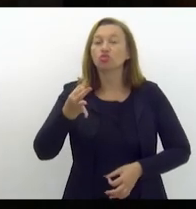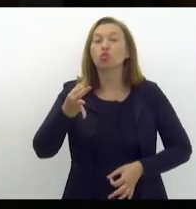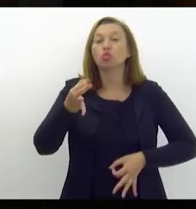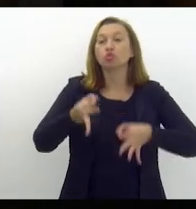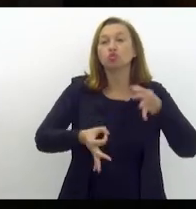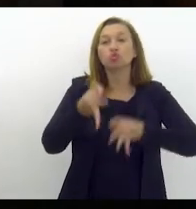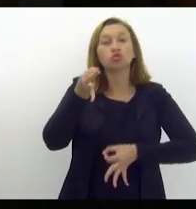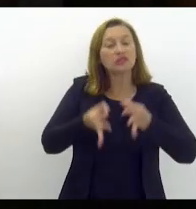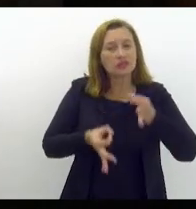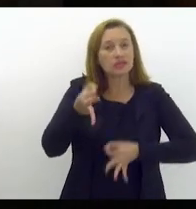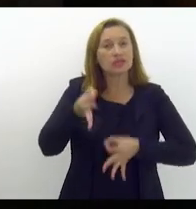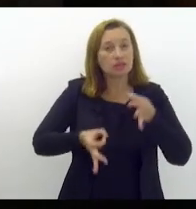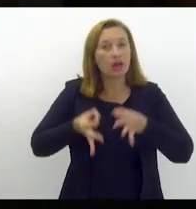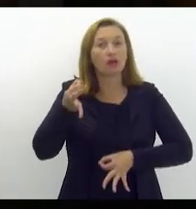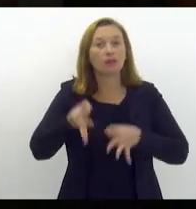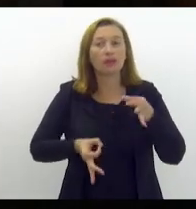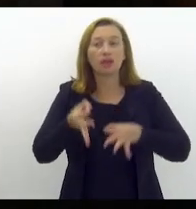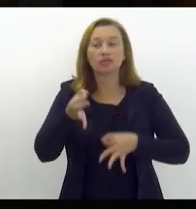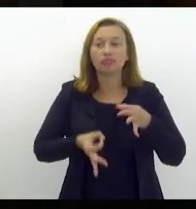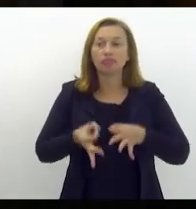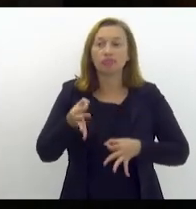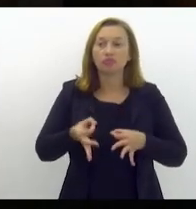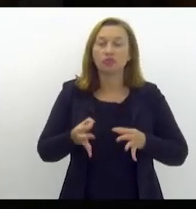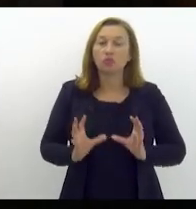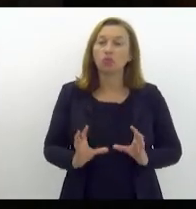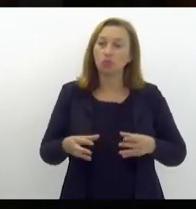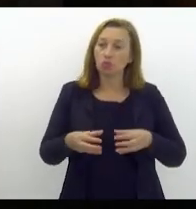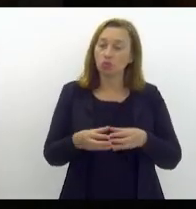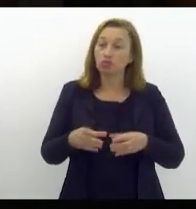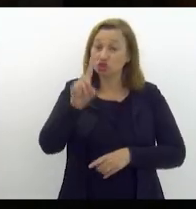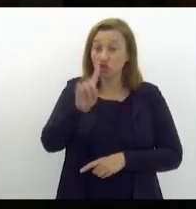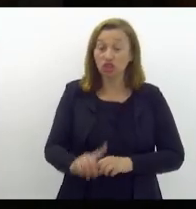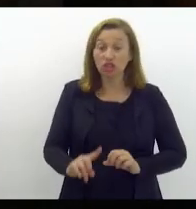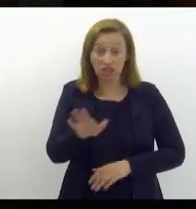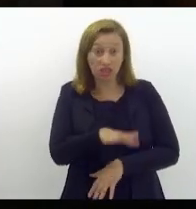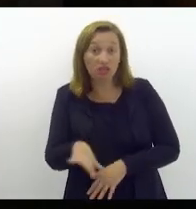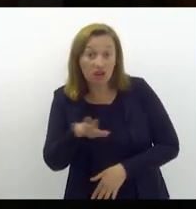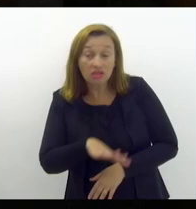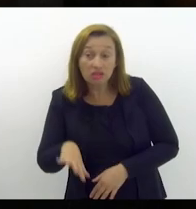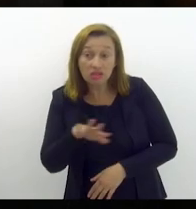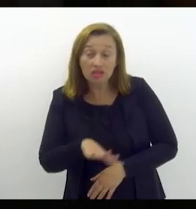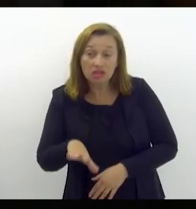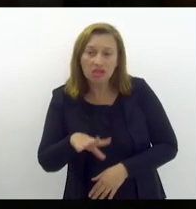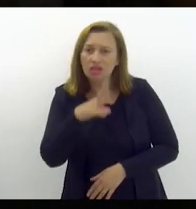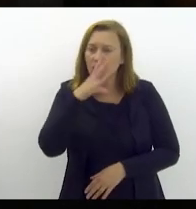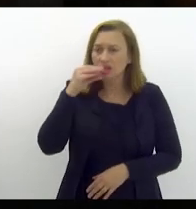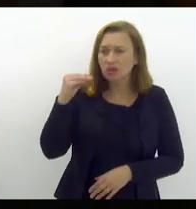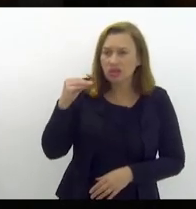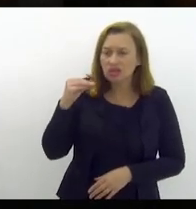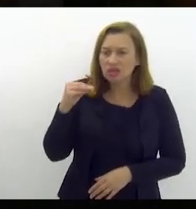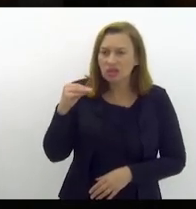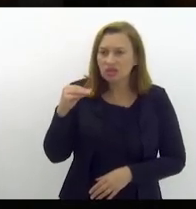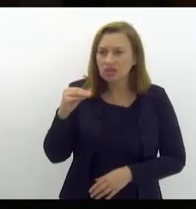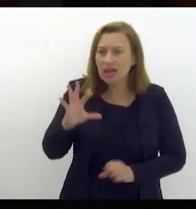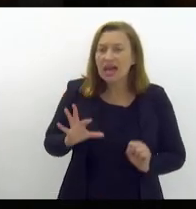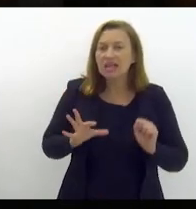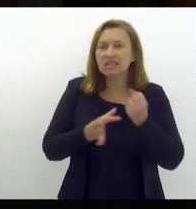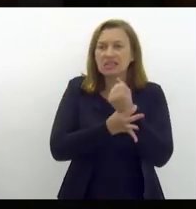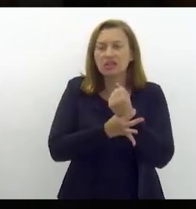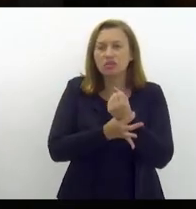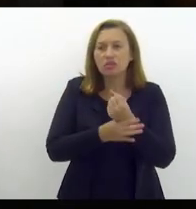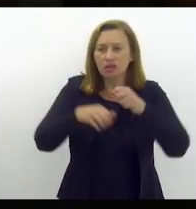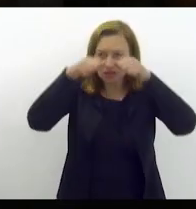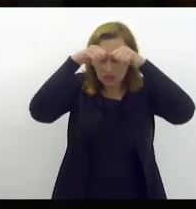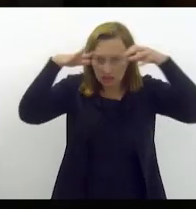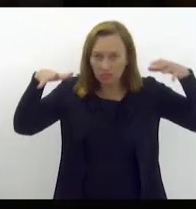inclusive, com o núcleo ali dos direitos da criança e adolescência, garantindo no Tribunal